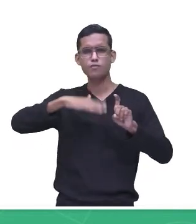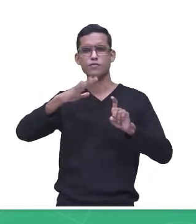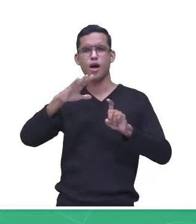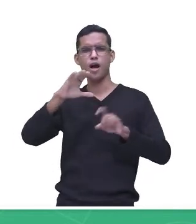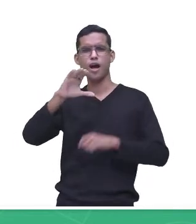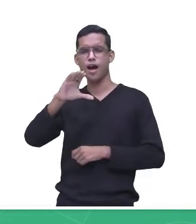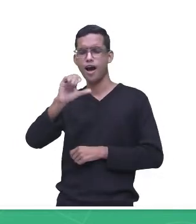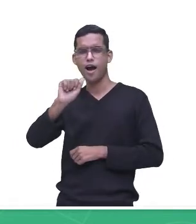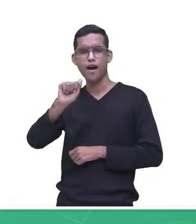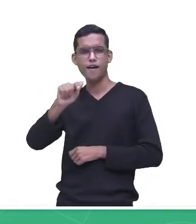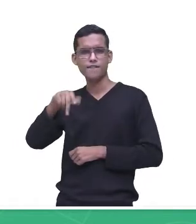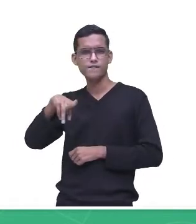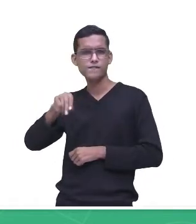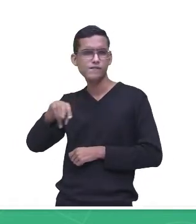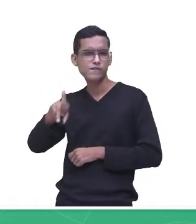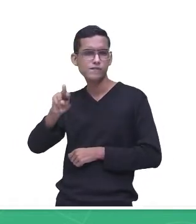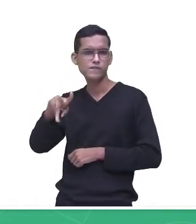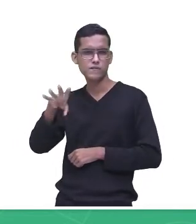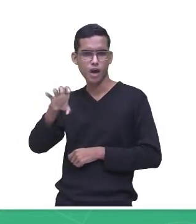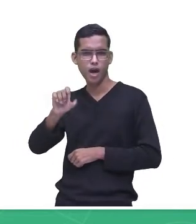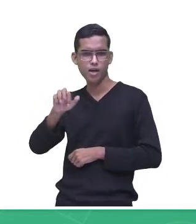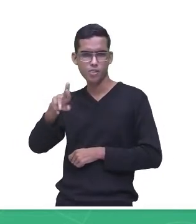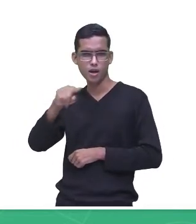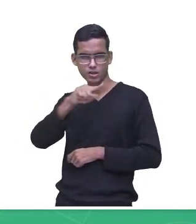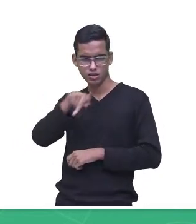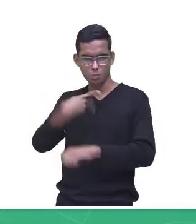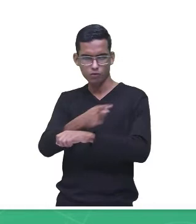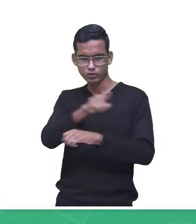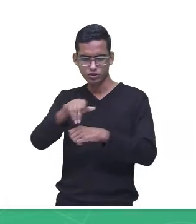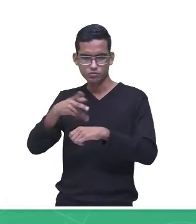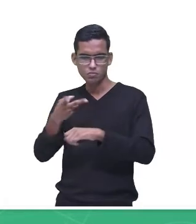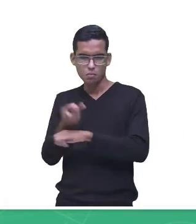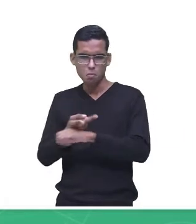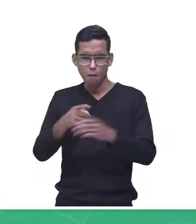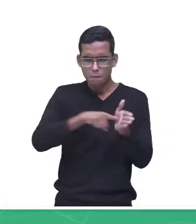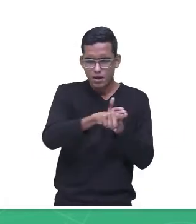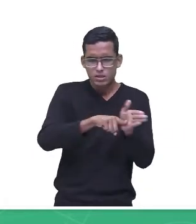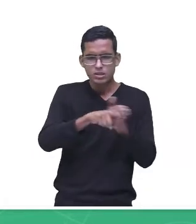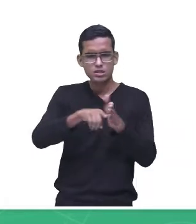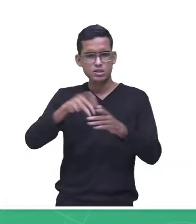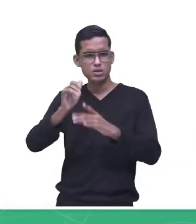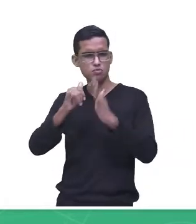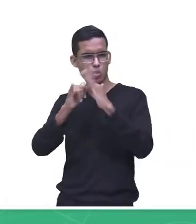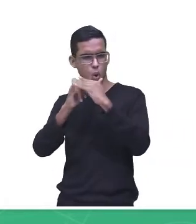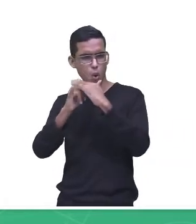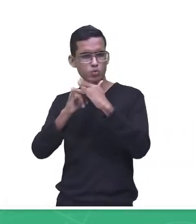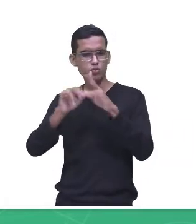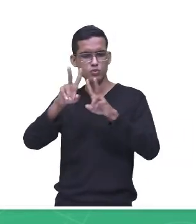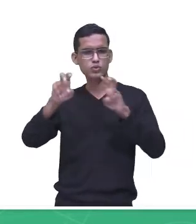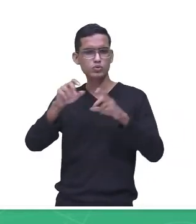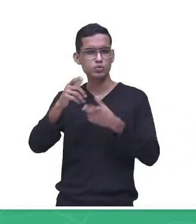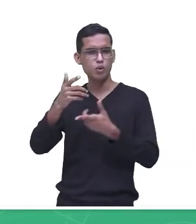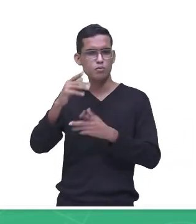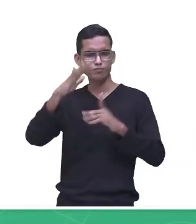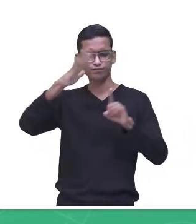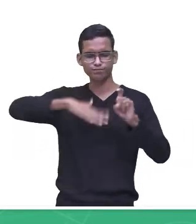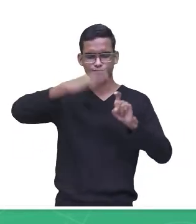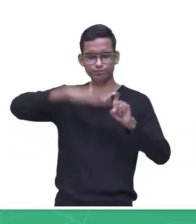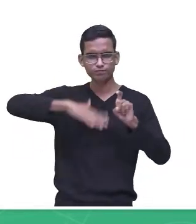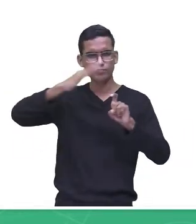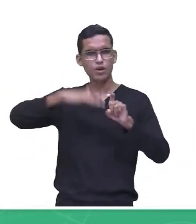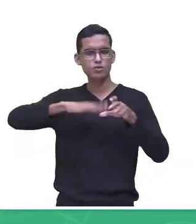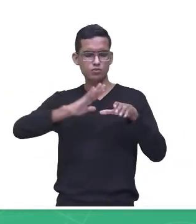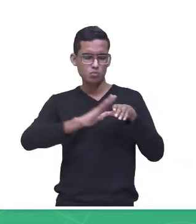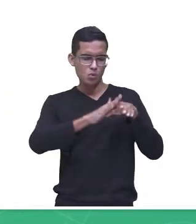mito da caverna de Platão. Vocês vão encontrar um pouco isso daí, é muito bacana. O que era o mito da caverna? Dentro de uma